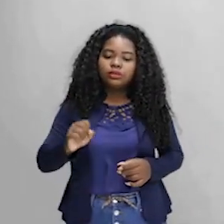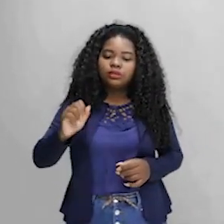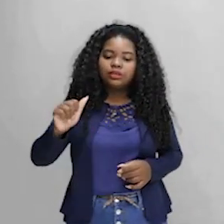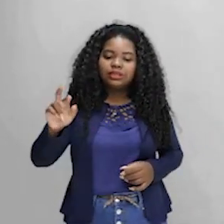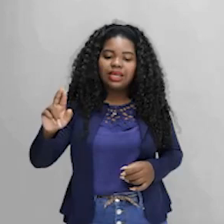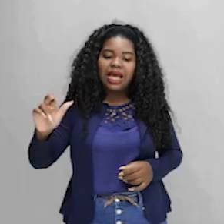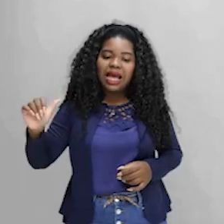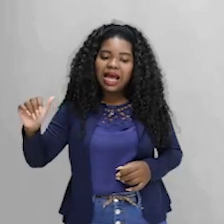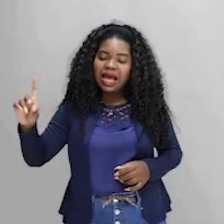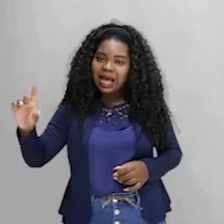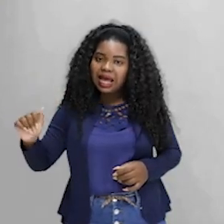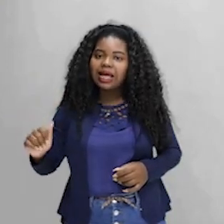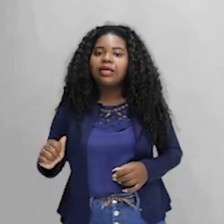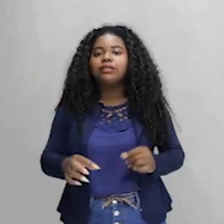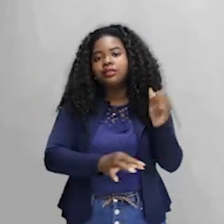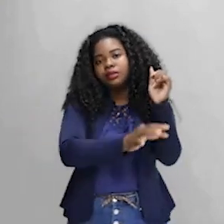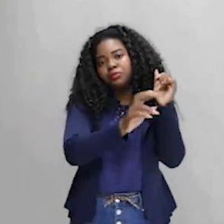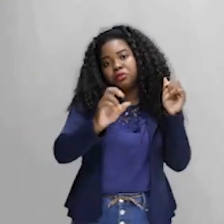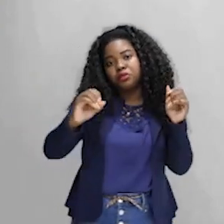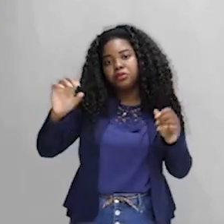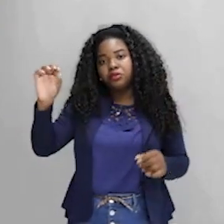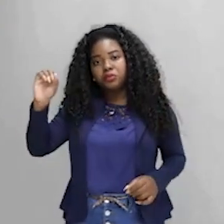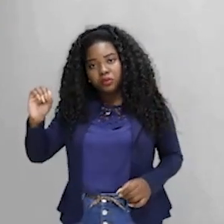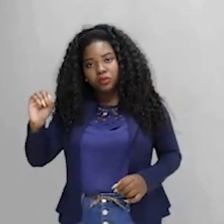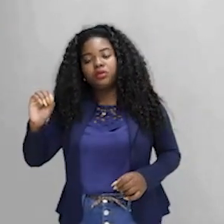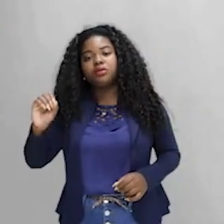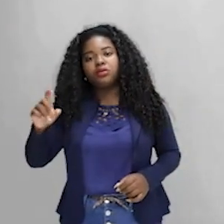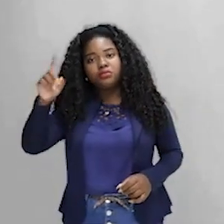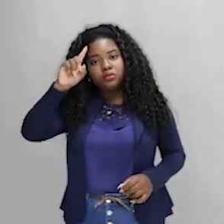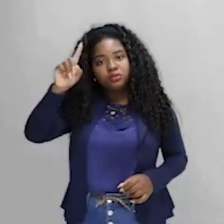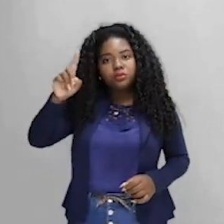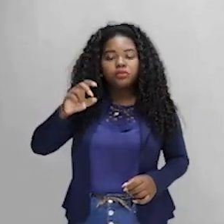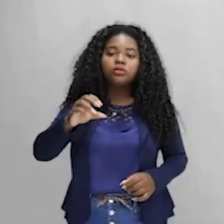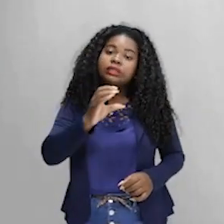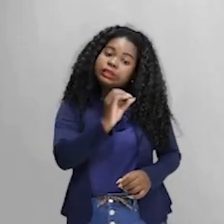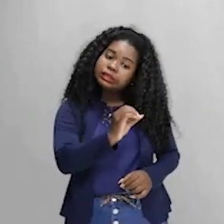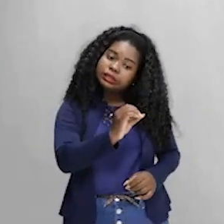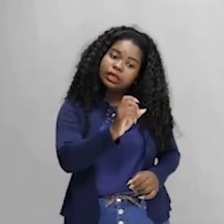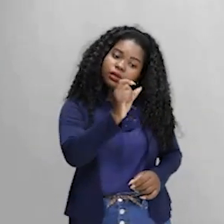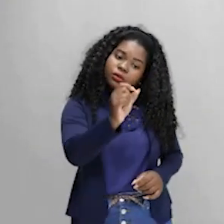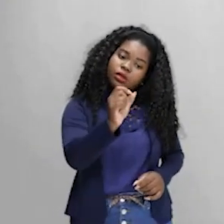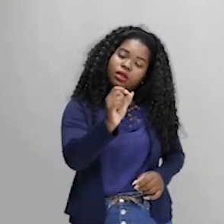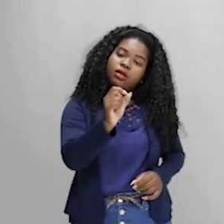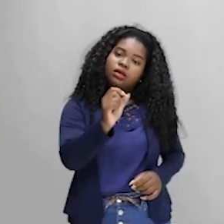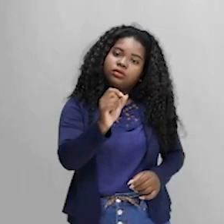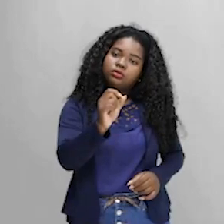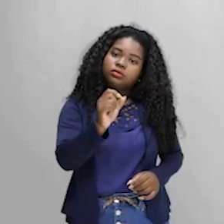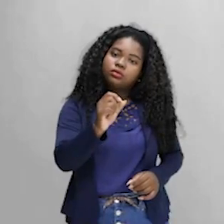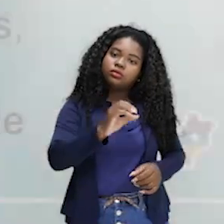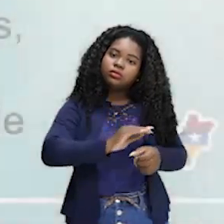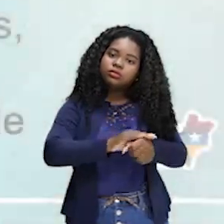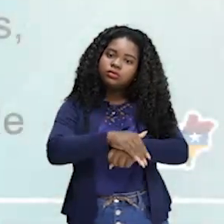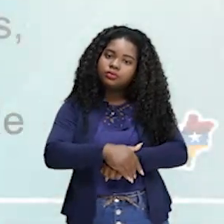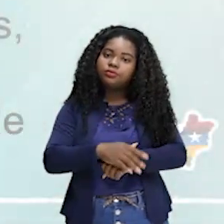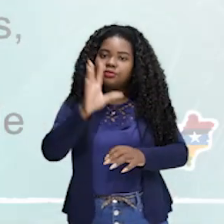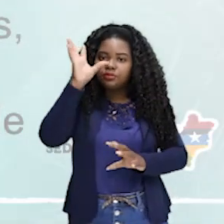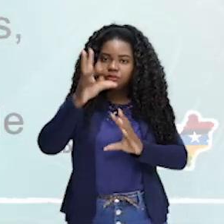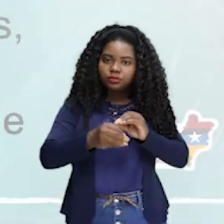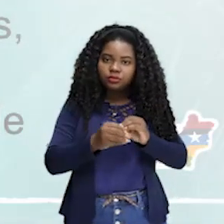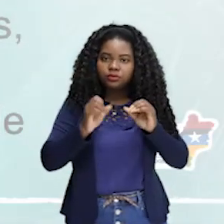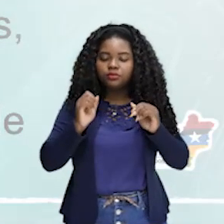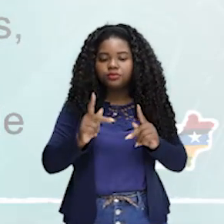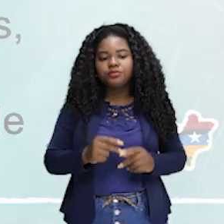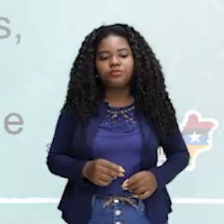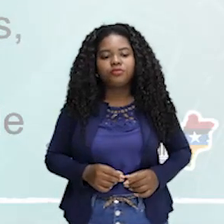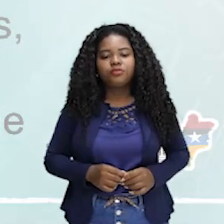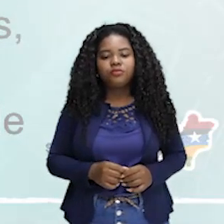temperatura pode chegar a 50 graus durante o dia e 0 graus durante a noite, tá? Então, bora sintetizar aí para a gente finalizar.